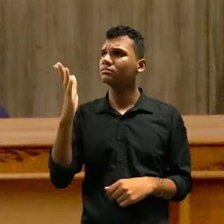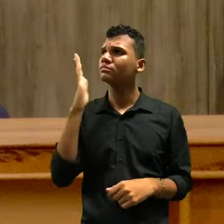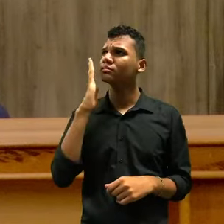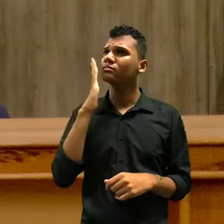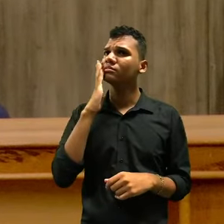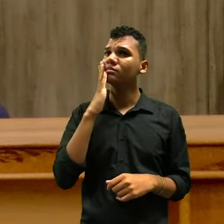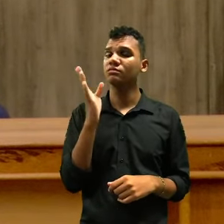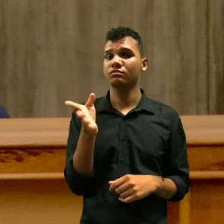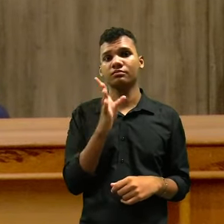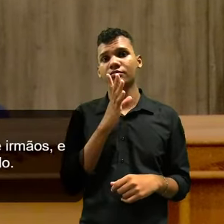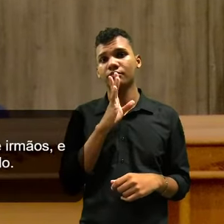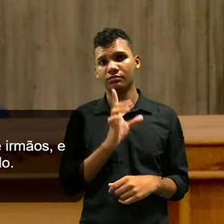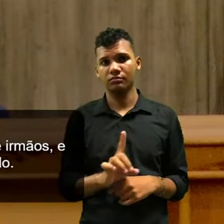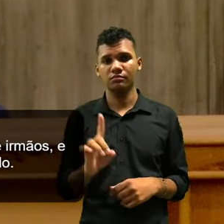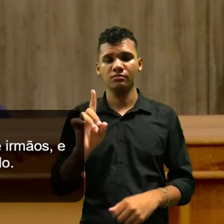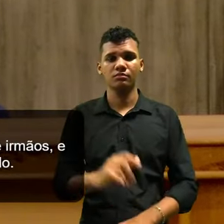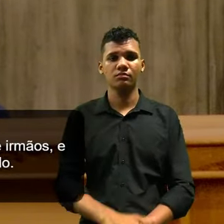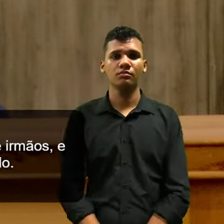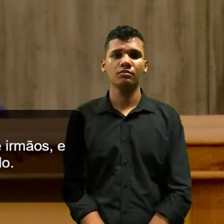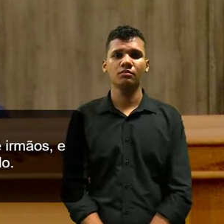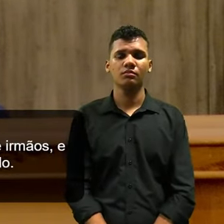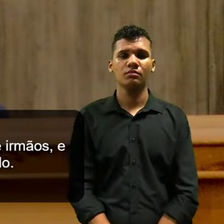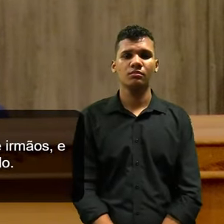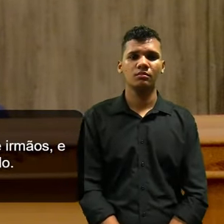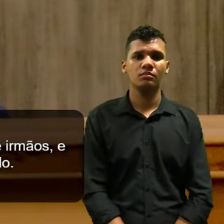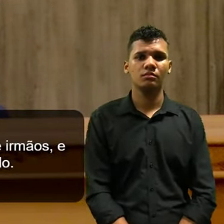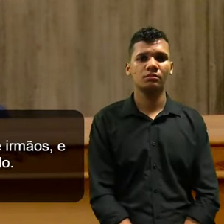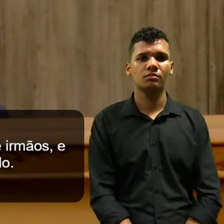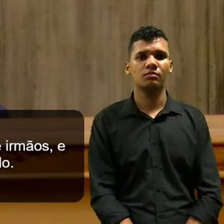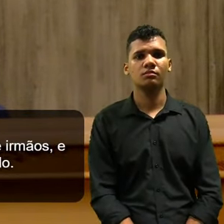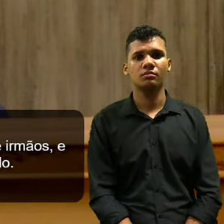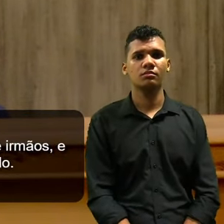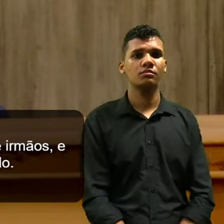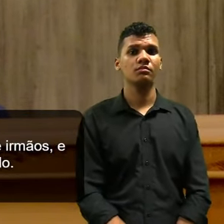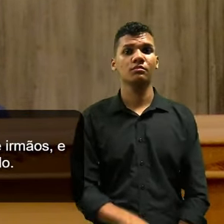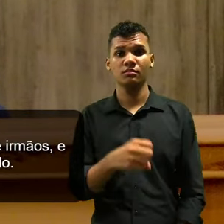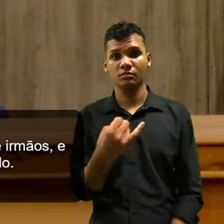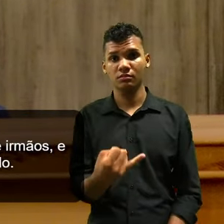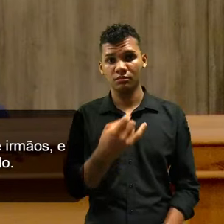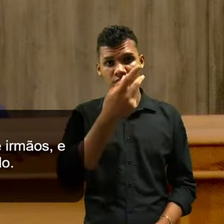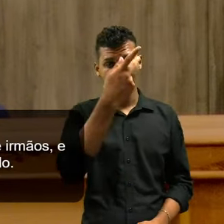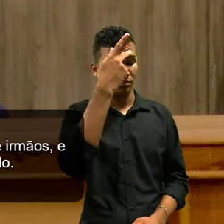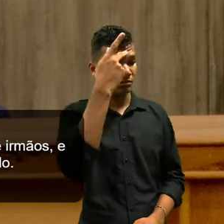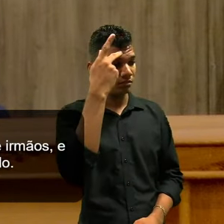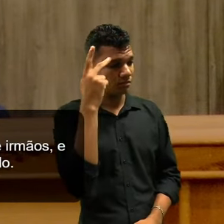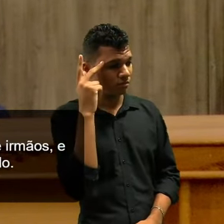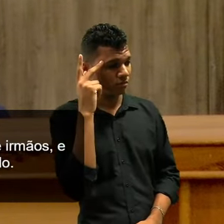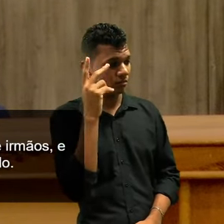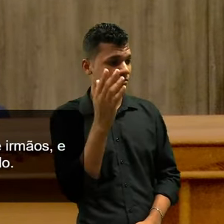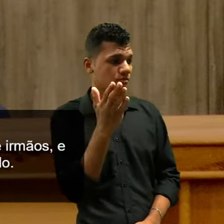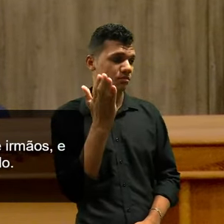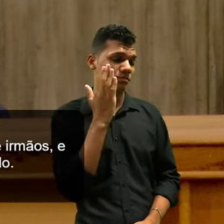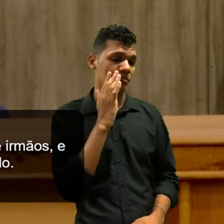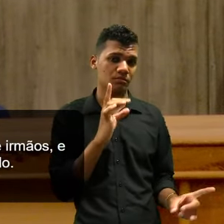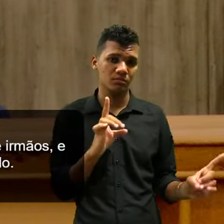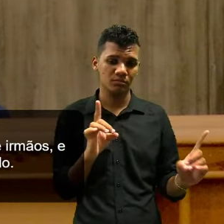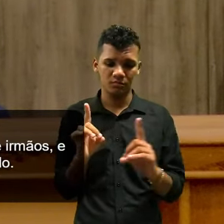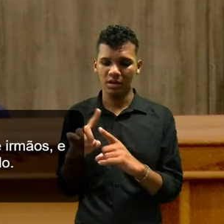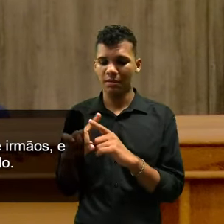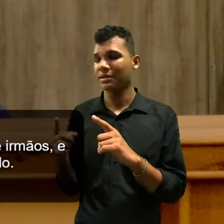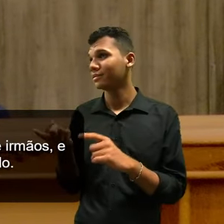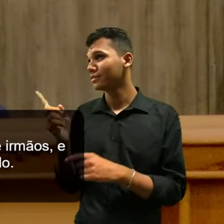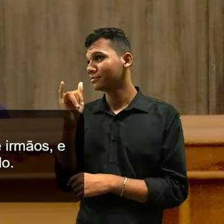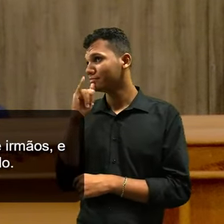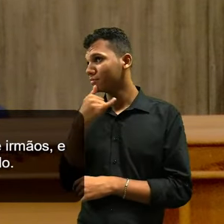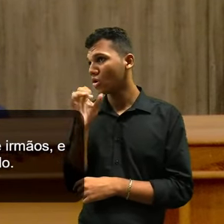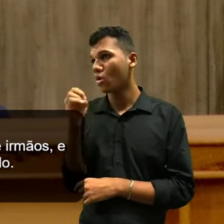Pastor Wagner Deixa ligado logo para nós não perder tempo se alguém vier a mim e não aborrecer a seu pai ISO aborrecer seu pai e a